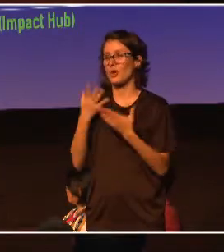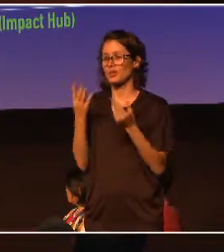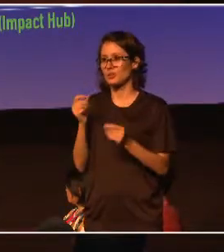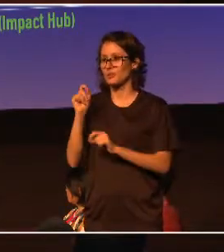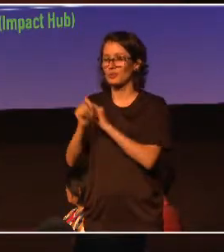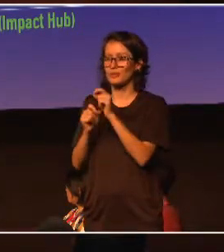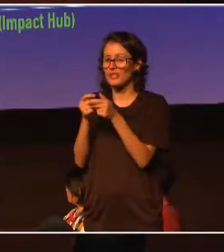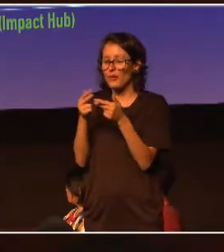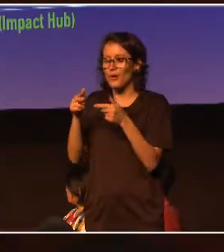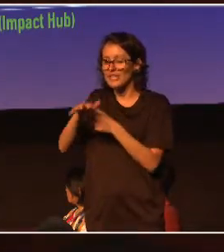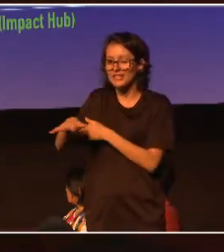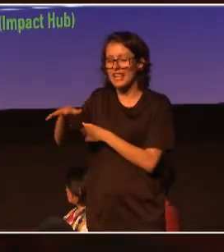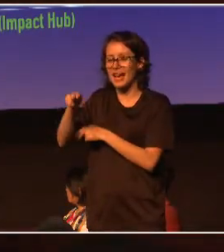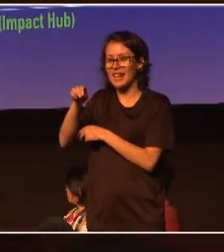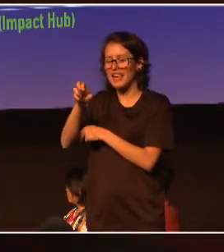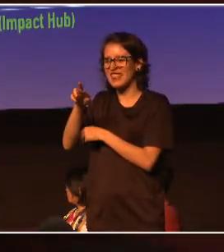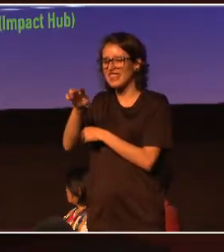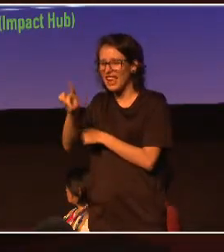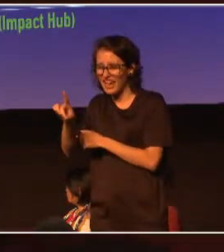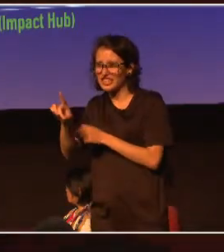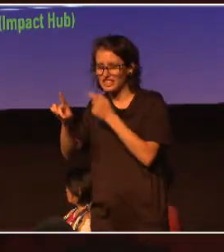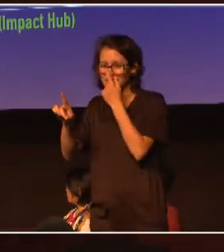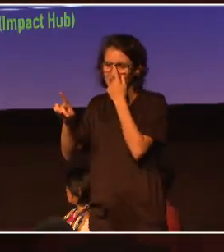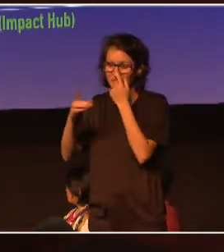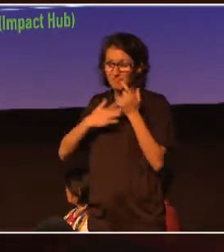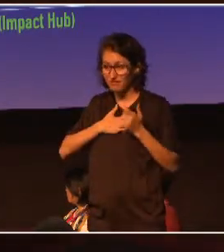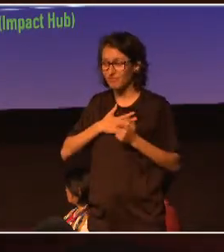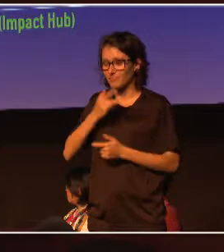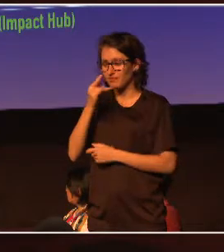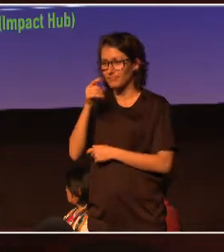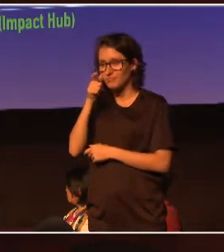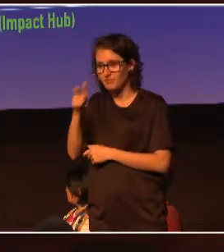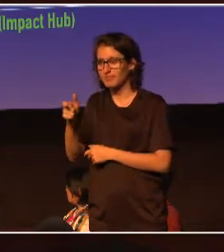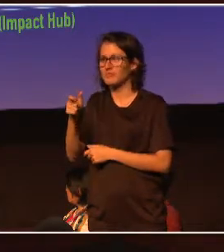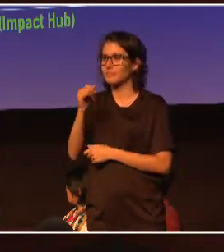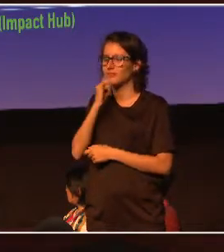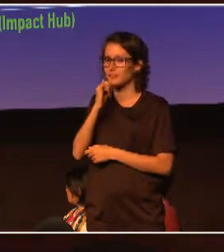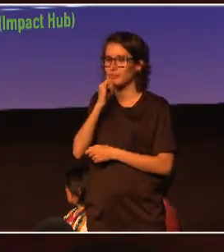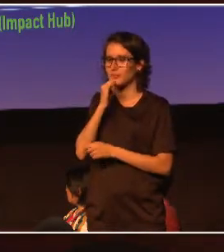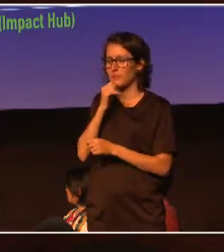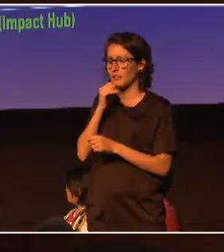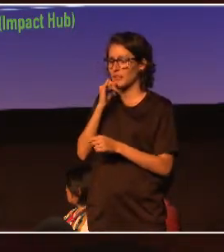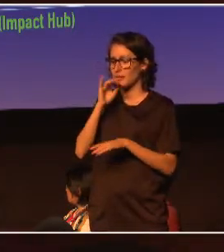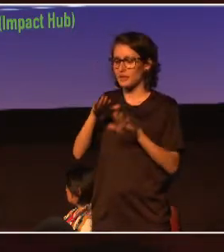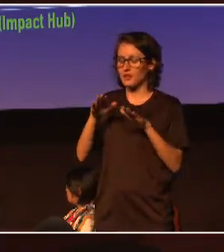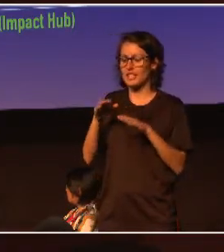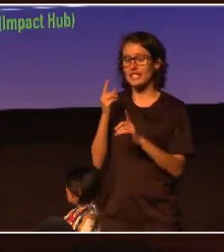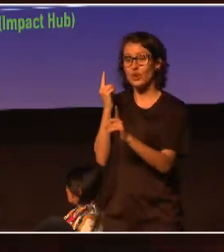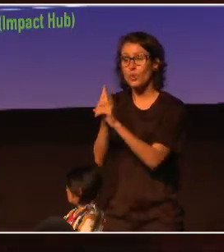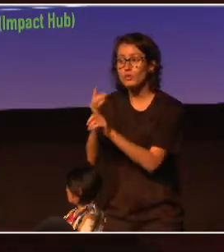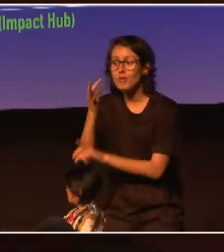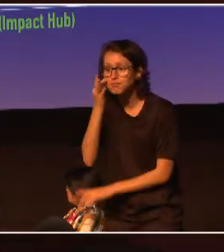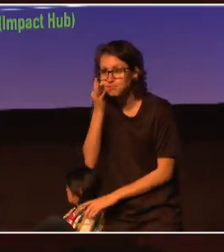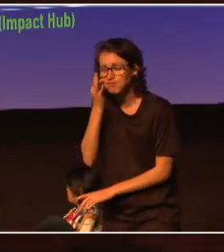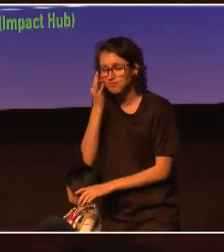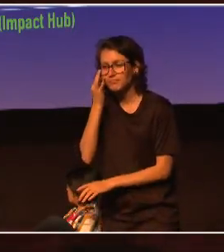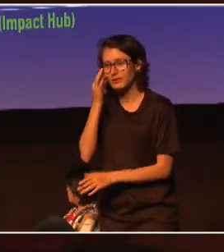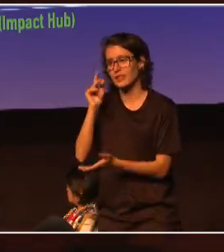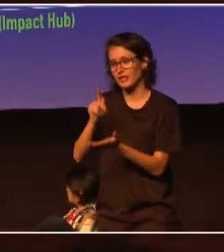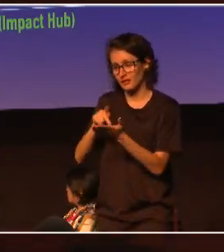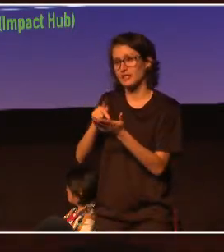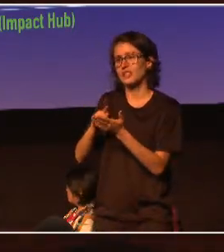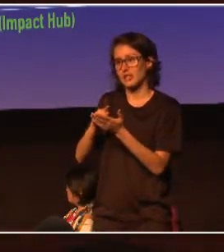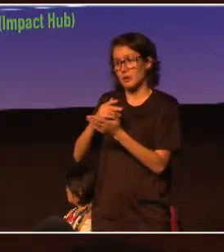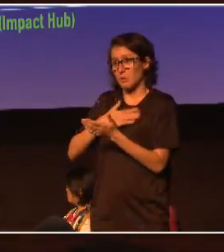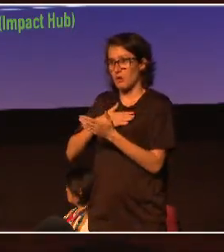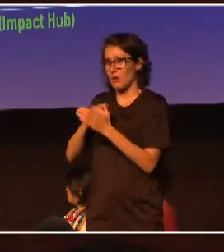coisas nerd, para quem mais for da comunidade nerd. Esse negócio de encontrar offline, de fato, no Hacking Communities eu descobri